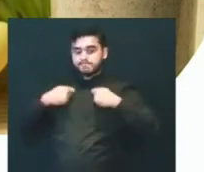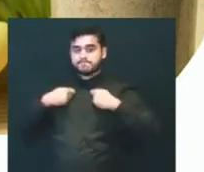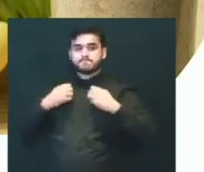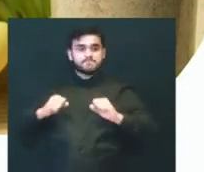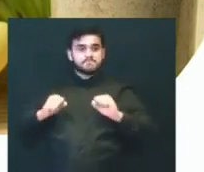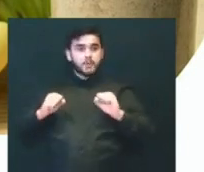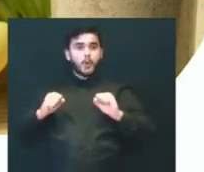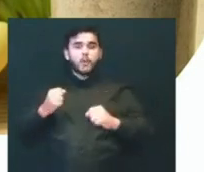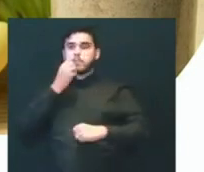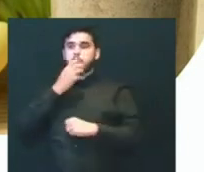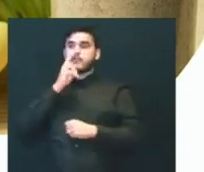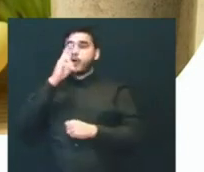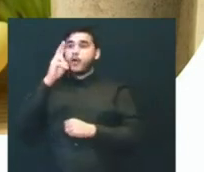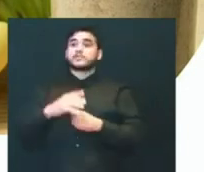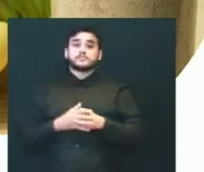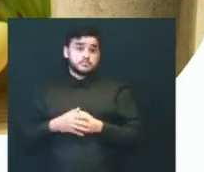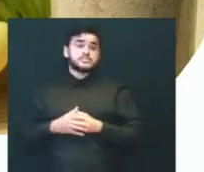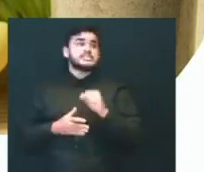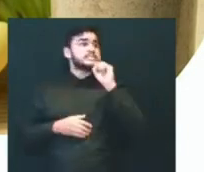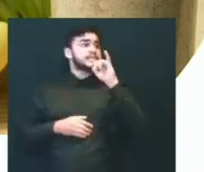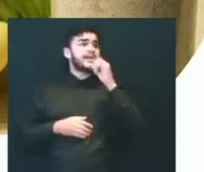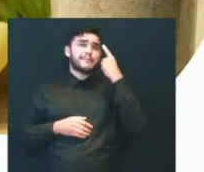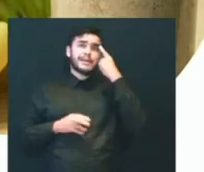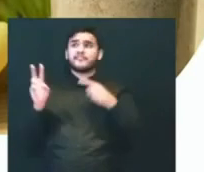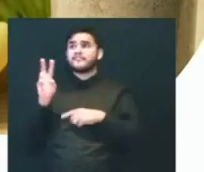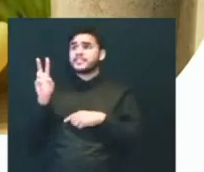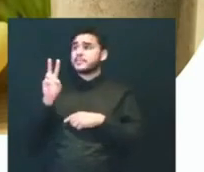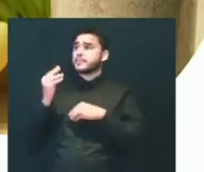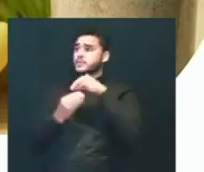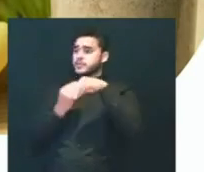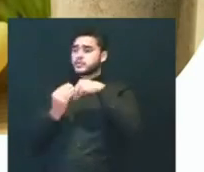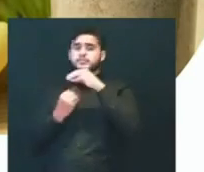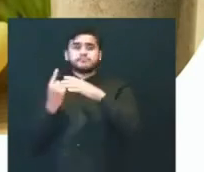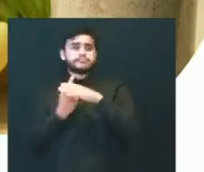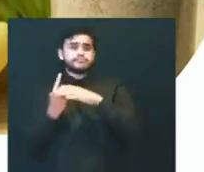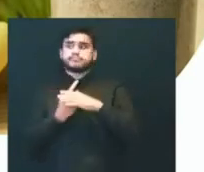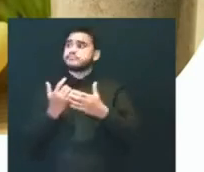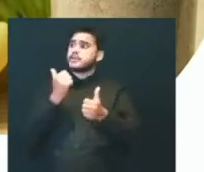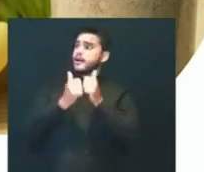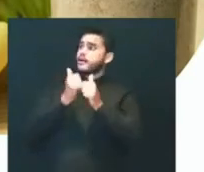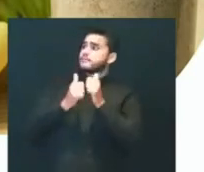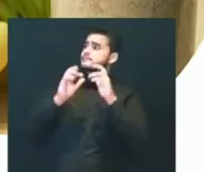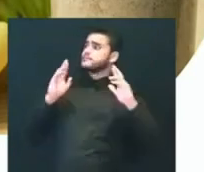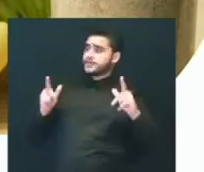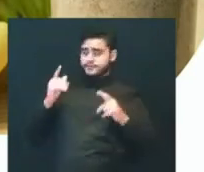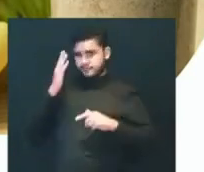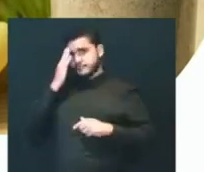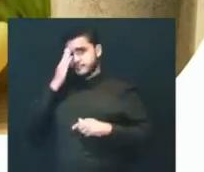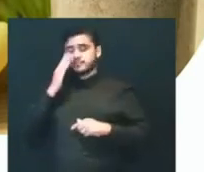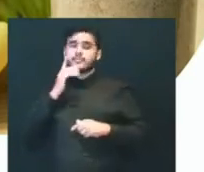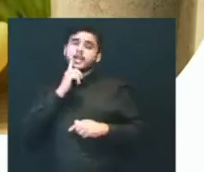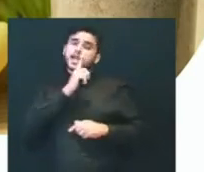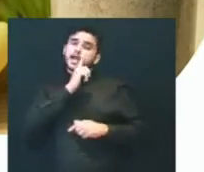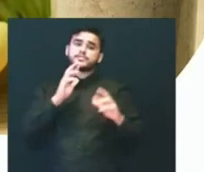que eu faço uma vitamina diferente, não sei como é que eu faço um arroz diferente, um lanche diferente. Então, a